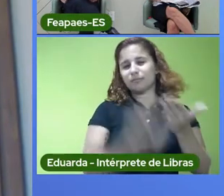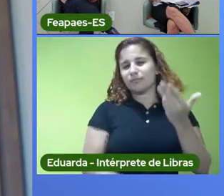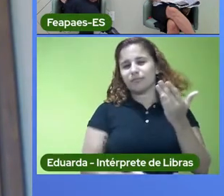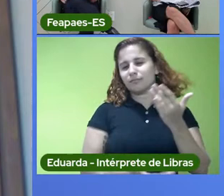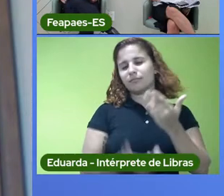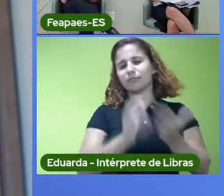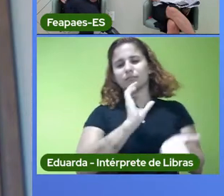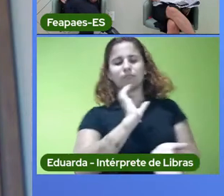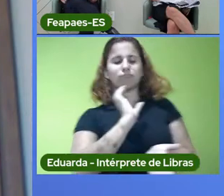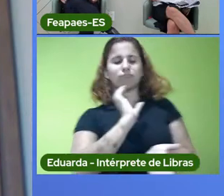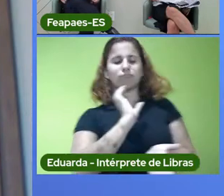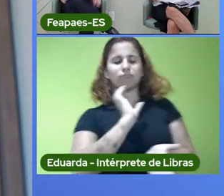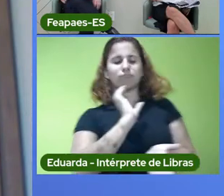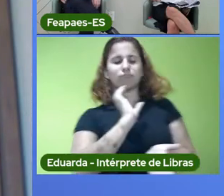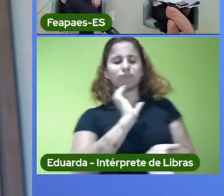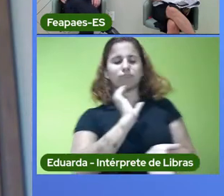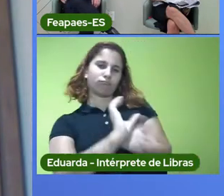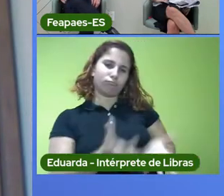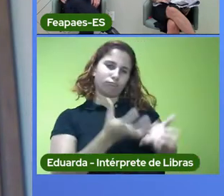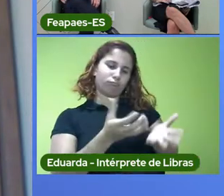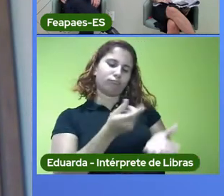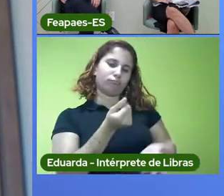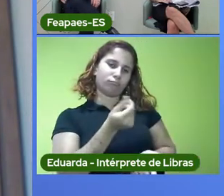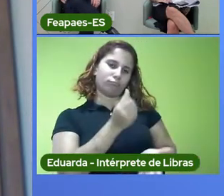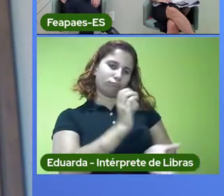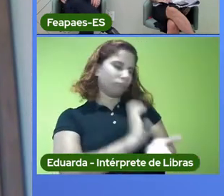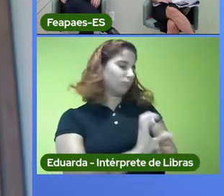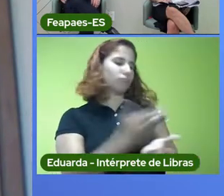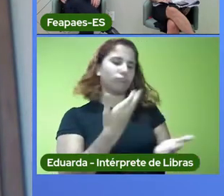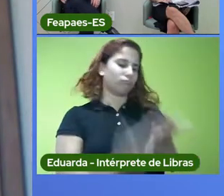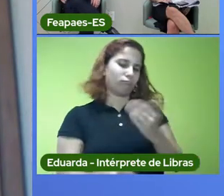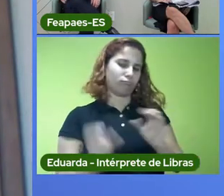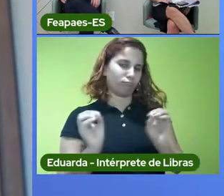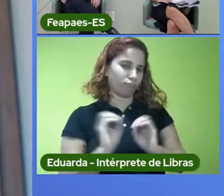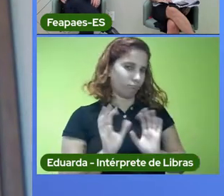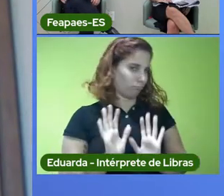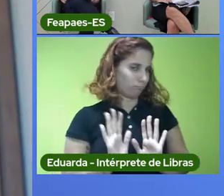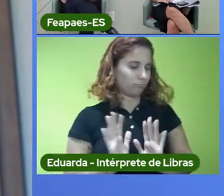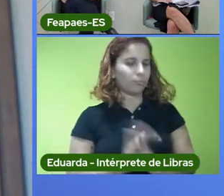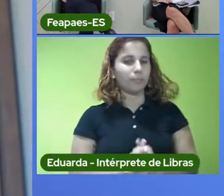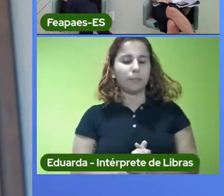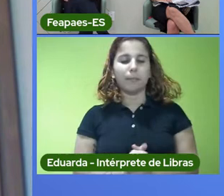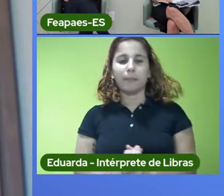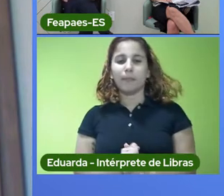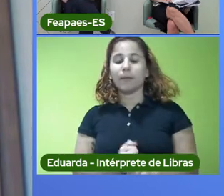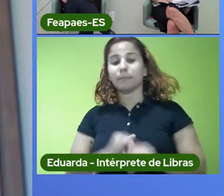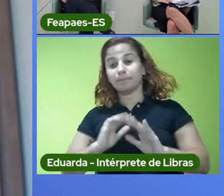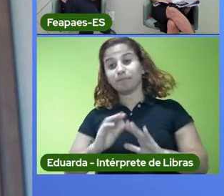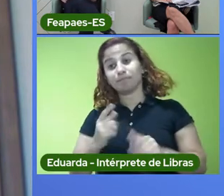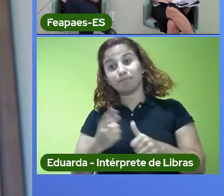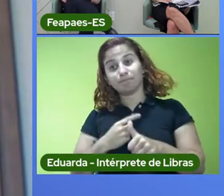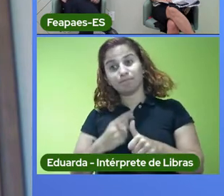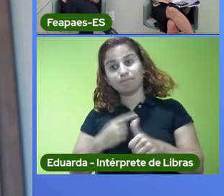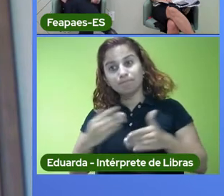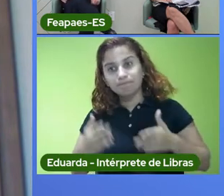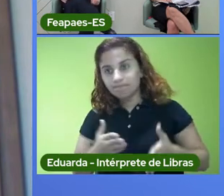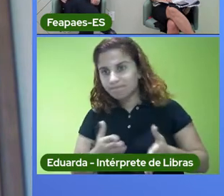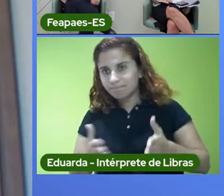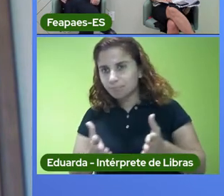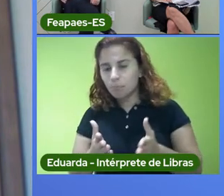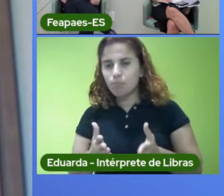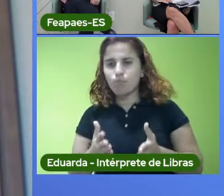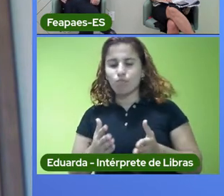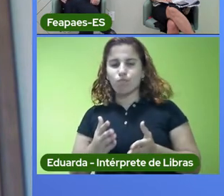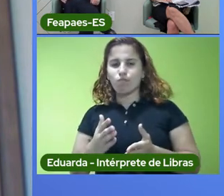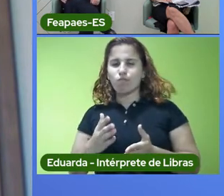de incentivo. Então, eu acredito que esses primeiros passos, sabe, de